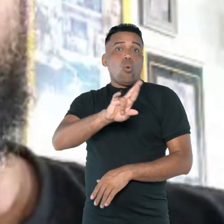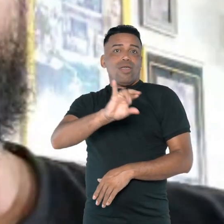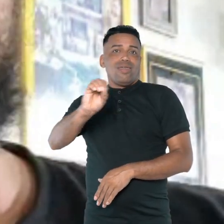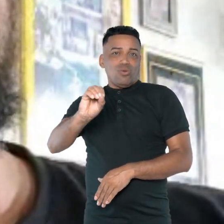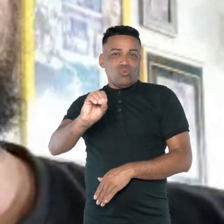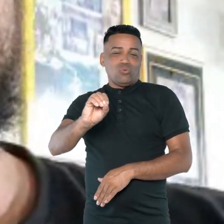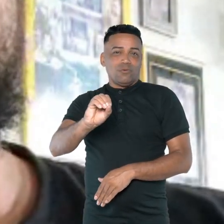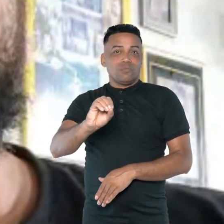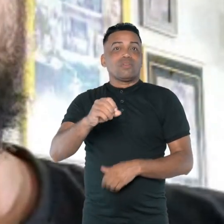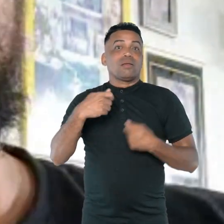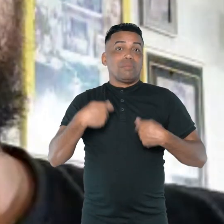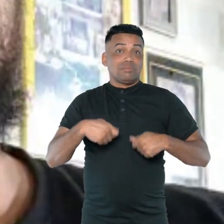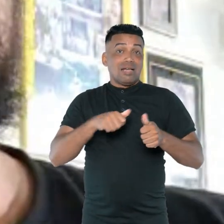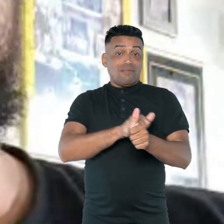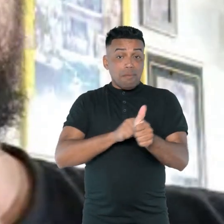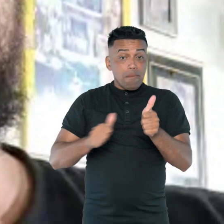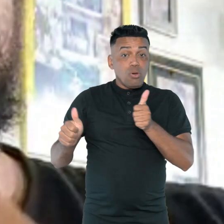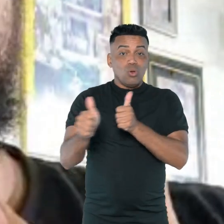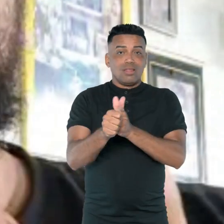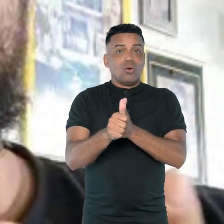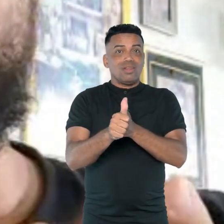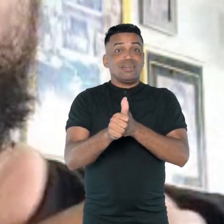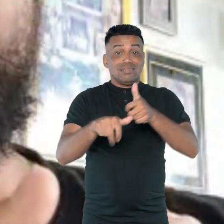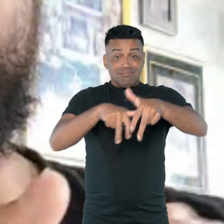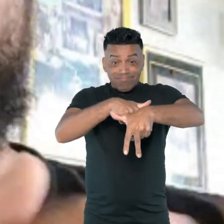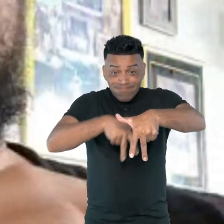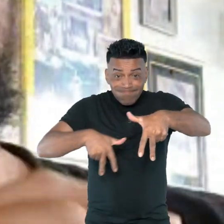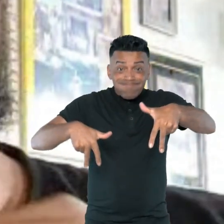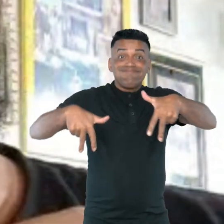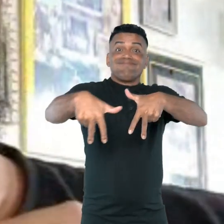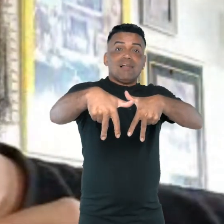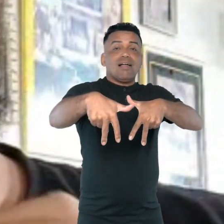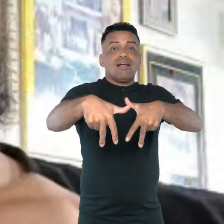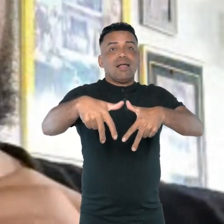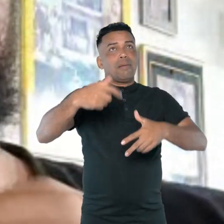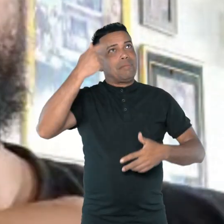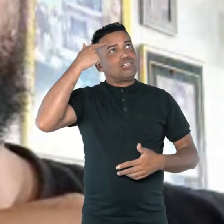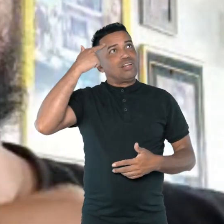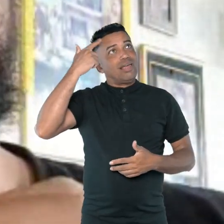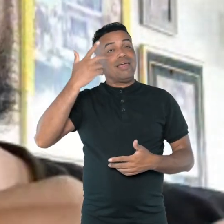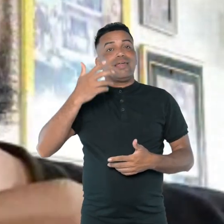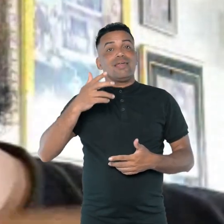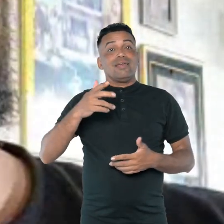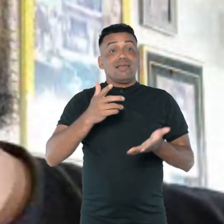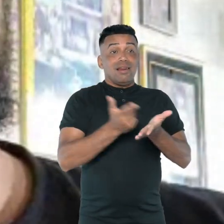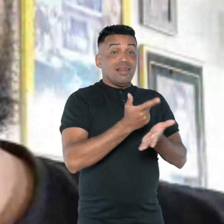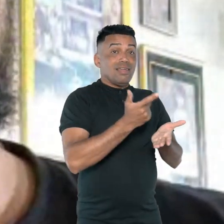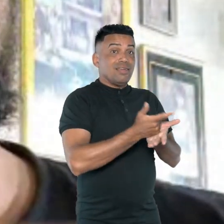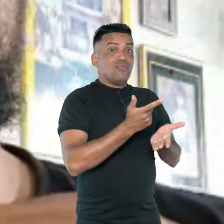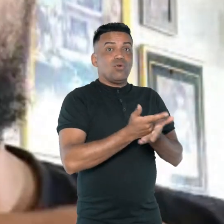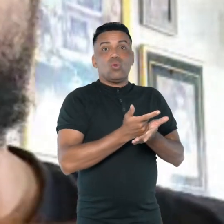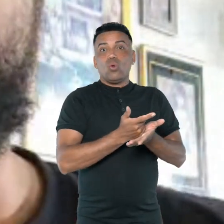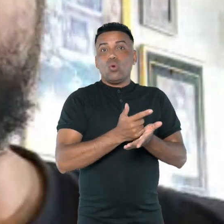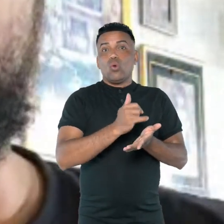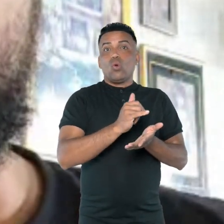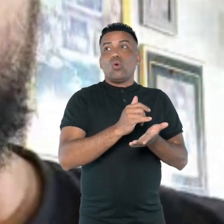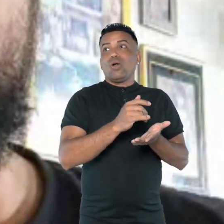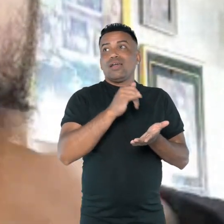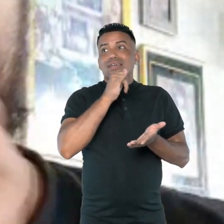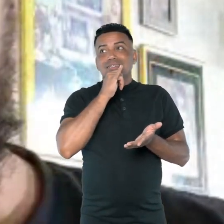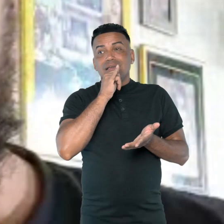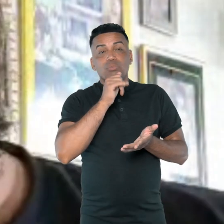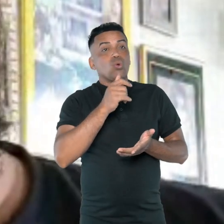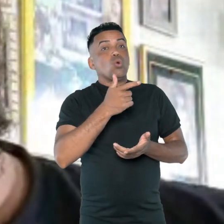buscar protagonistas, né? Então eu imaginei 2 livros, o Yin e o Yang, um livro que tivesse um menino, um livro que tivesse